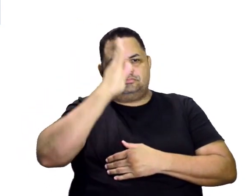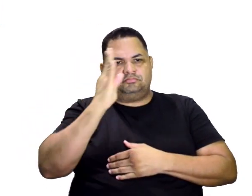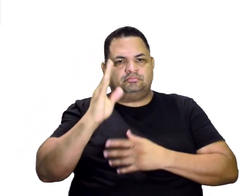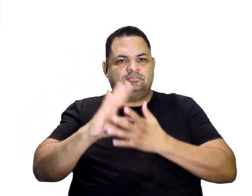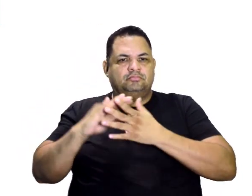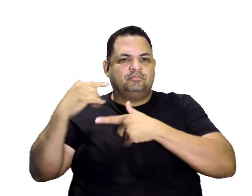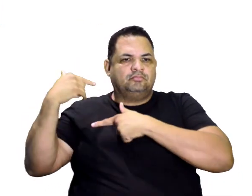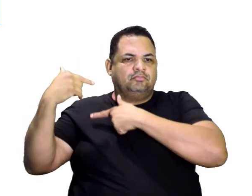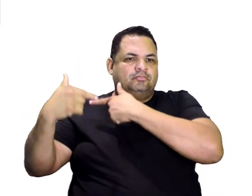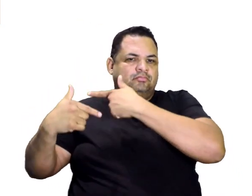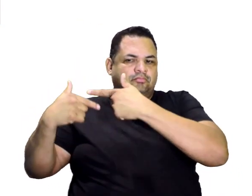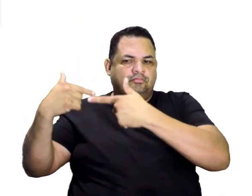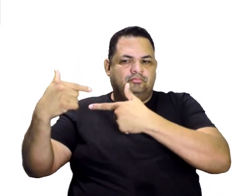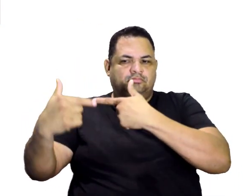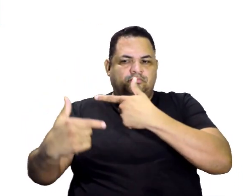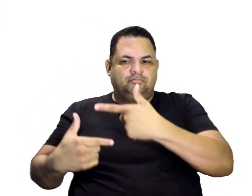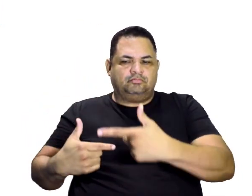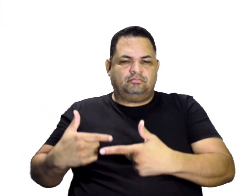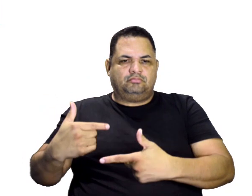brasileiras,